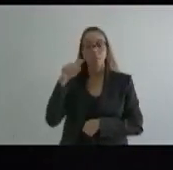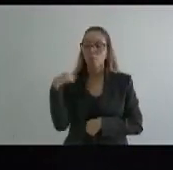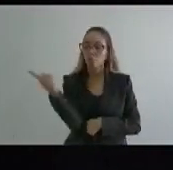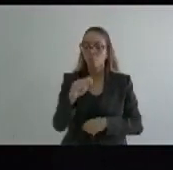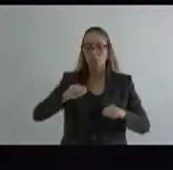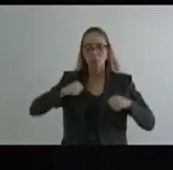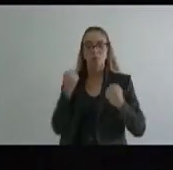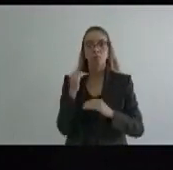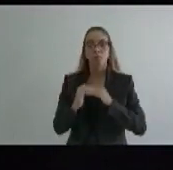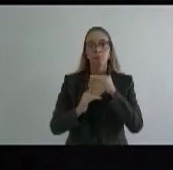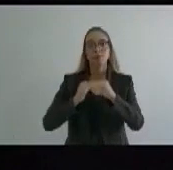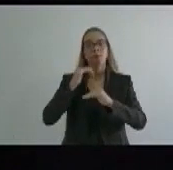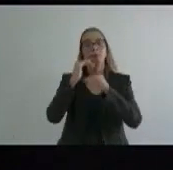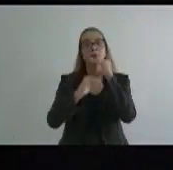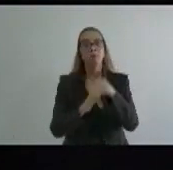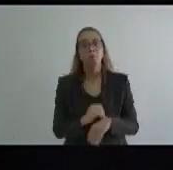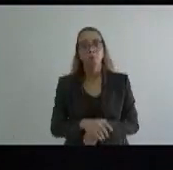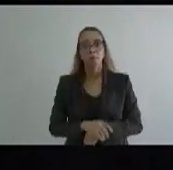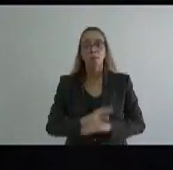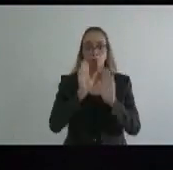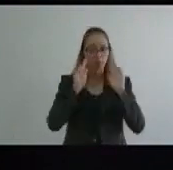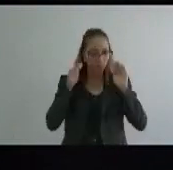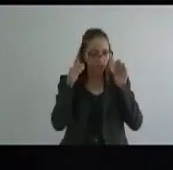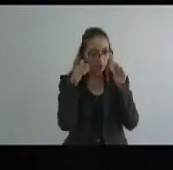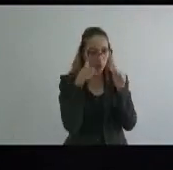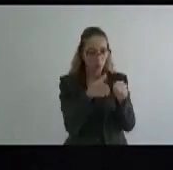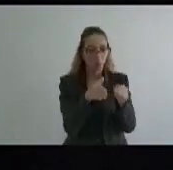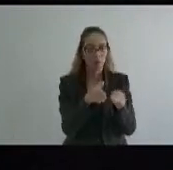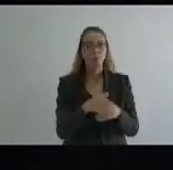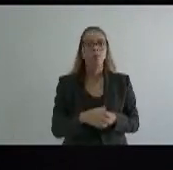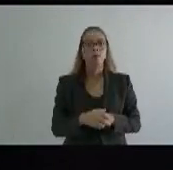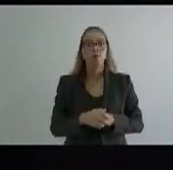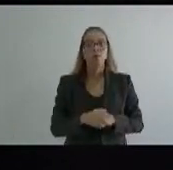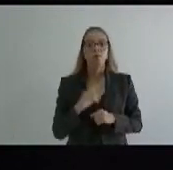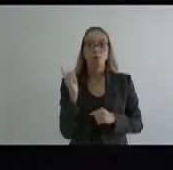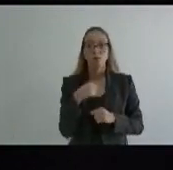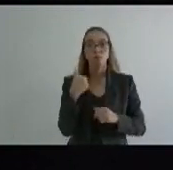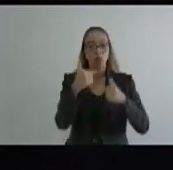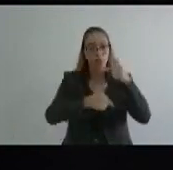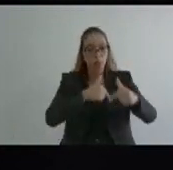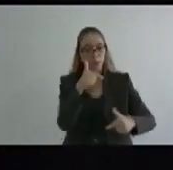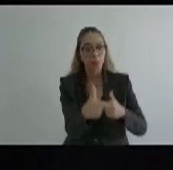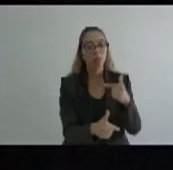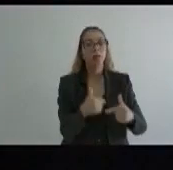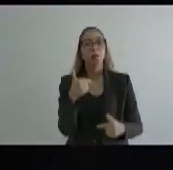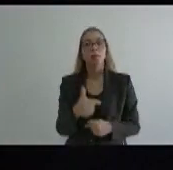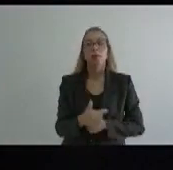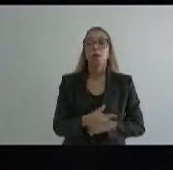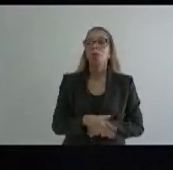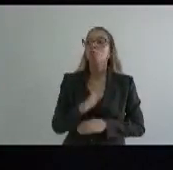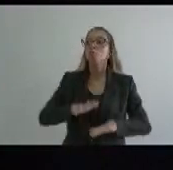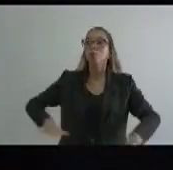construído para que, com o devido foco que nós temos que ter nas nossas atribuições, todos